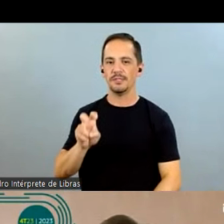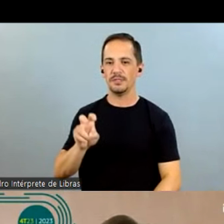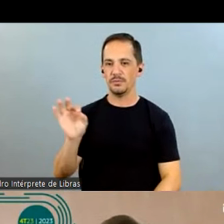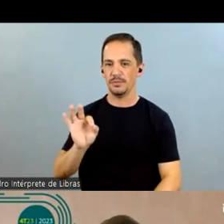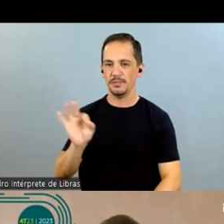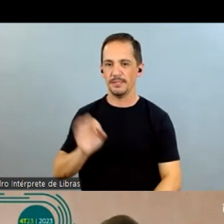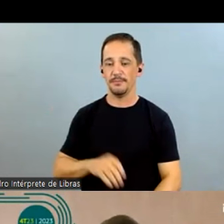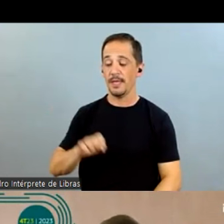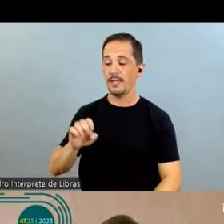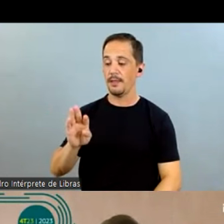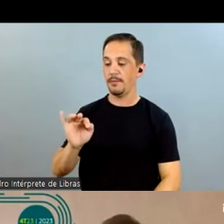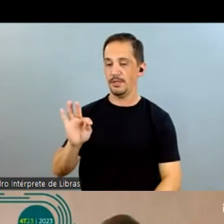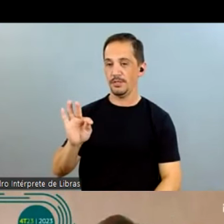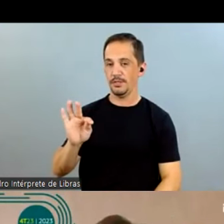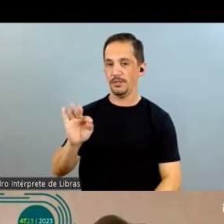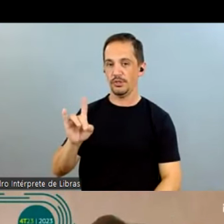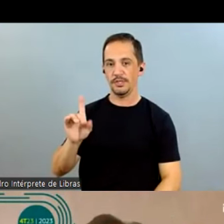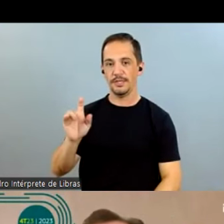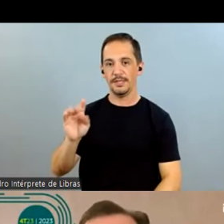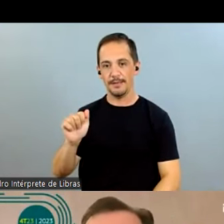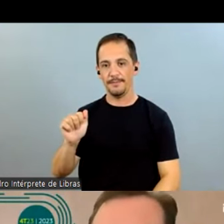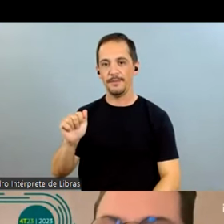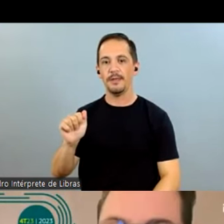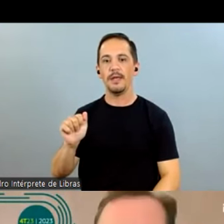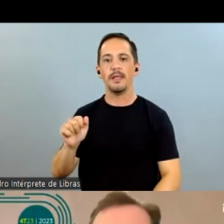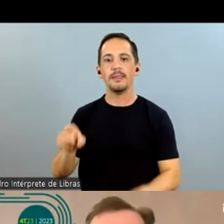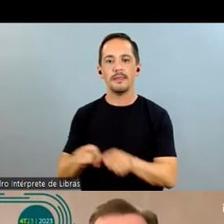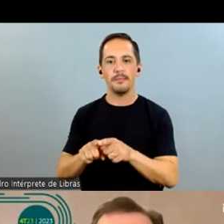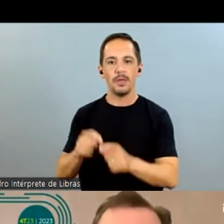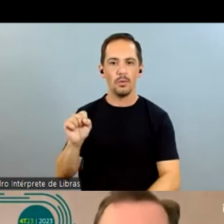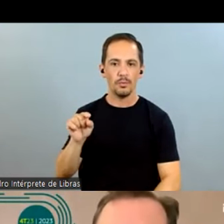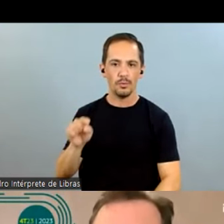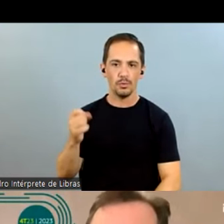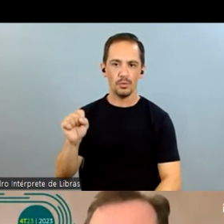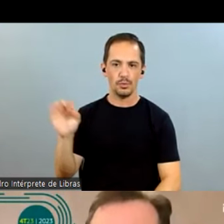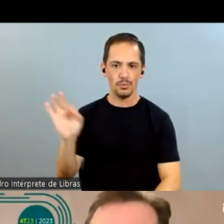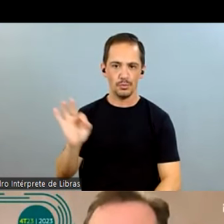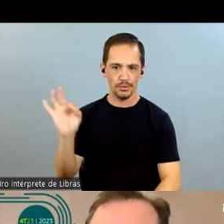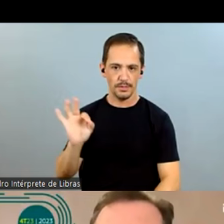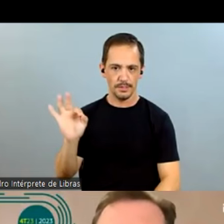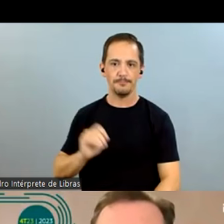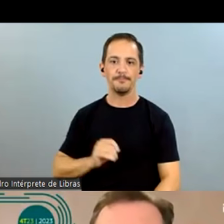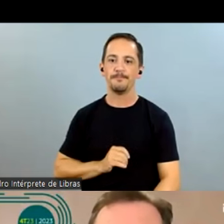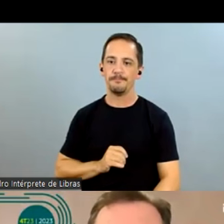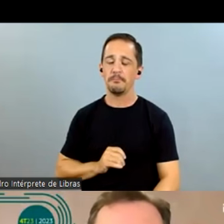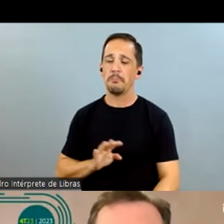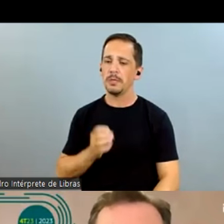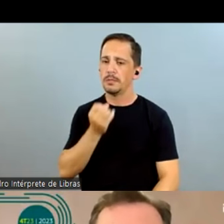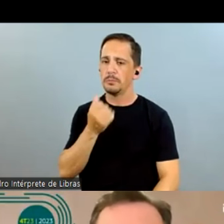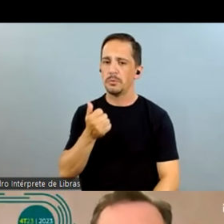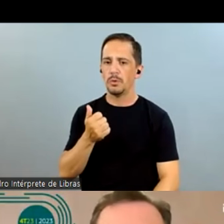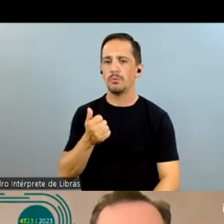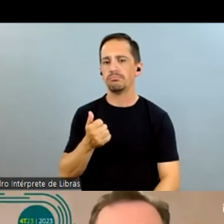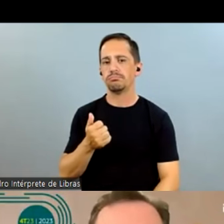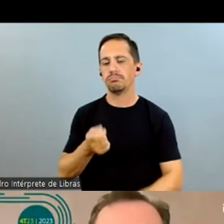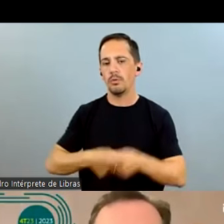margem de 30.8 uma queda de 1% mas num patamar bastante bastante bom né pro nosso negócio